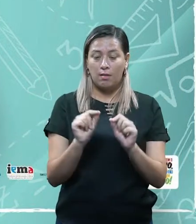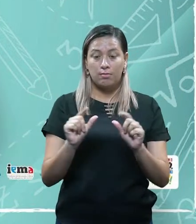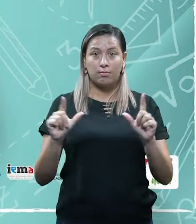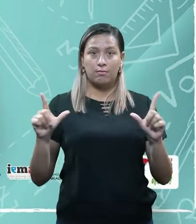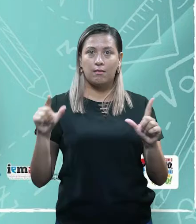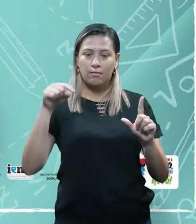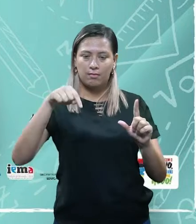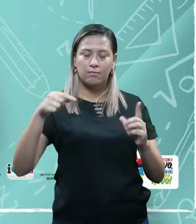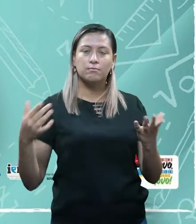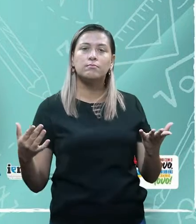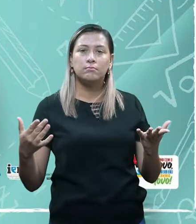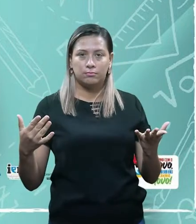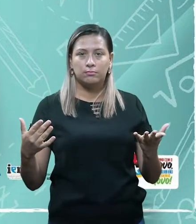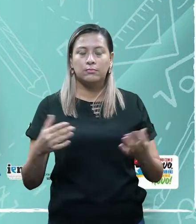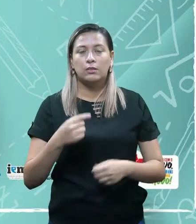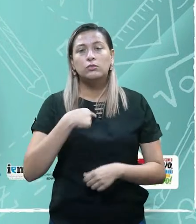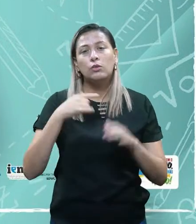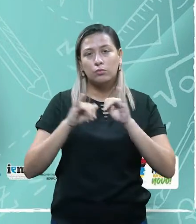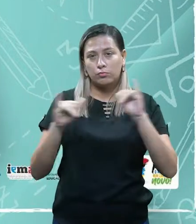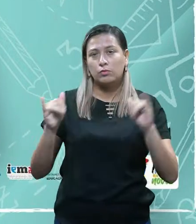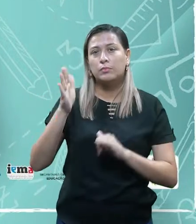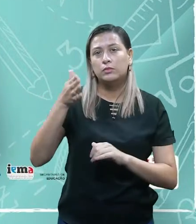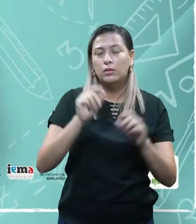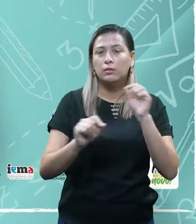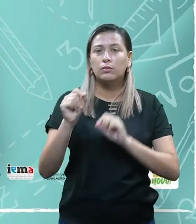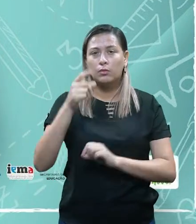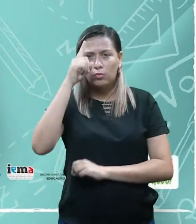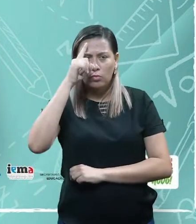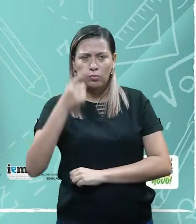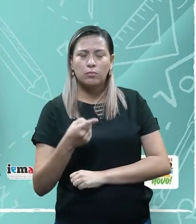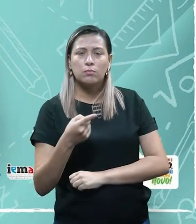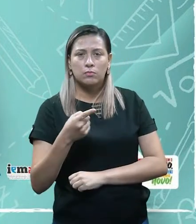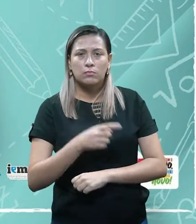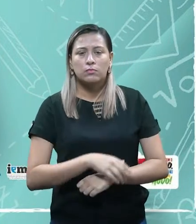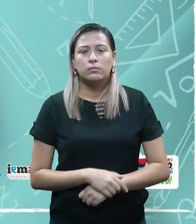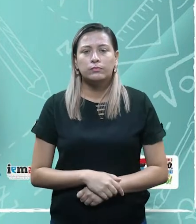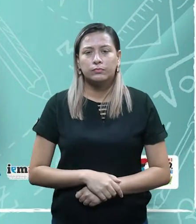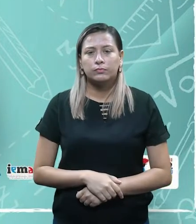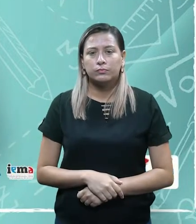falei também para vocês, onde eu posso acionar o meu comando através,